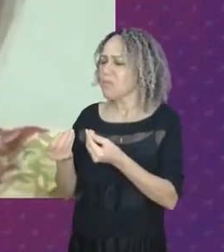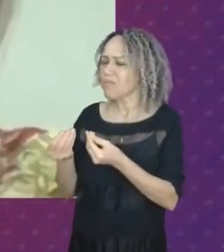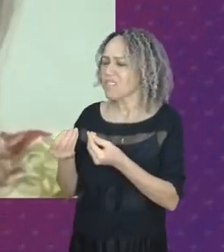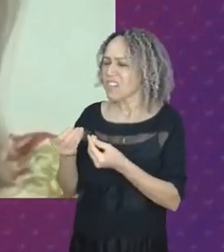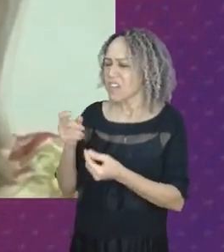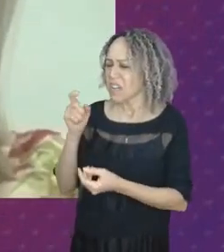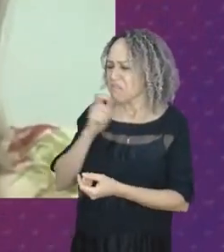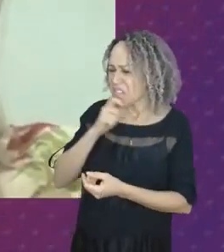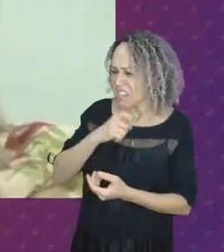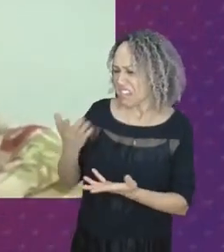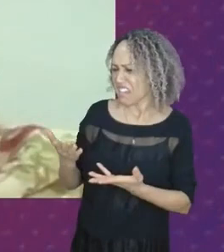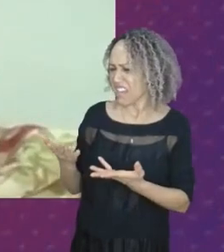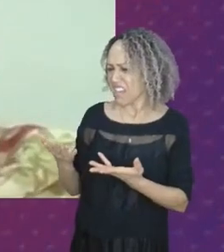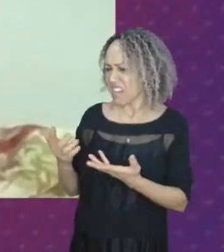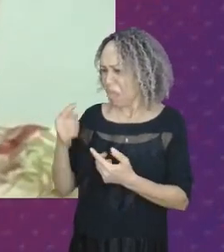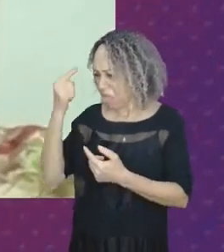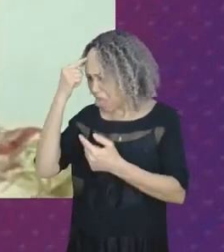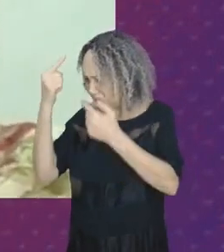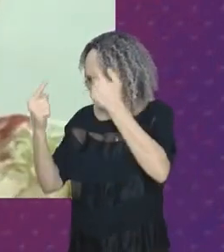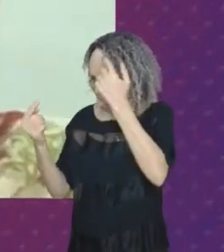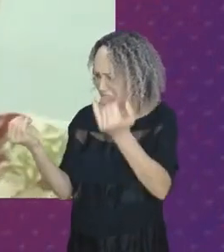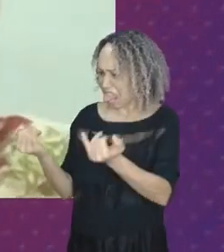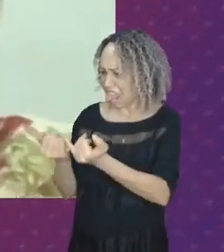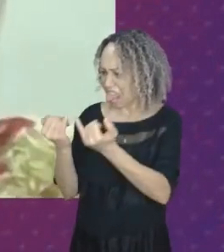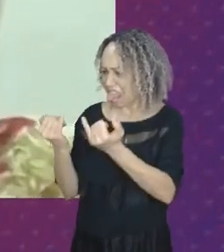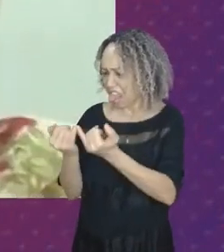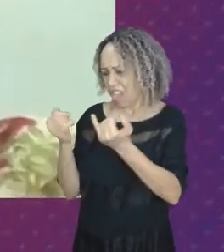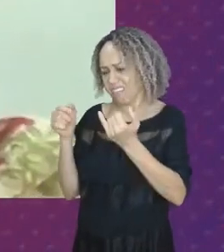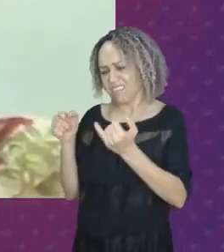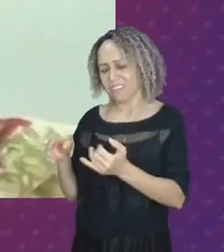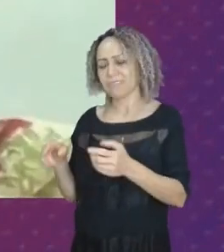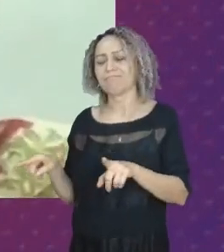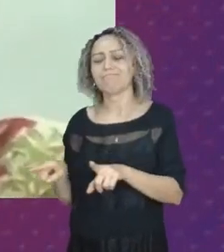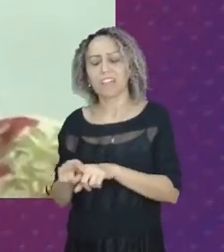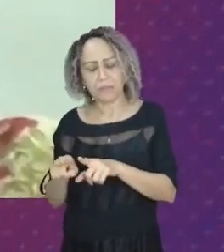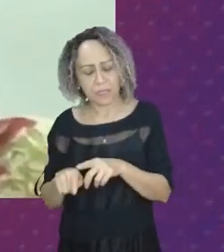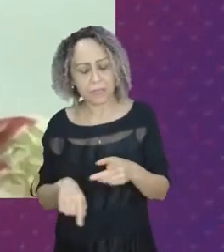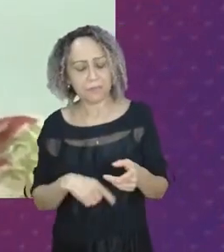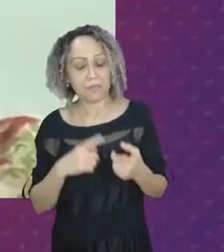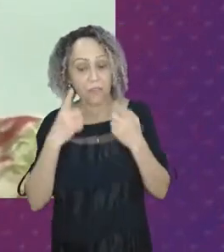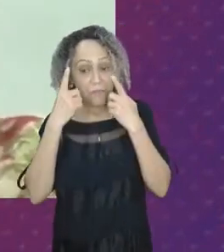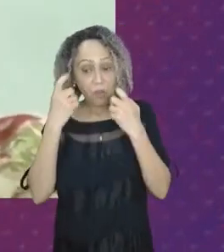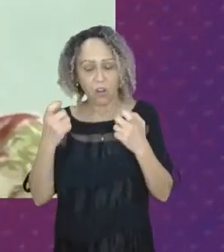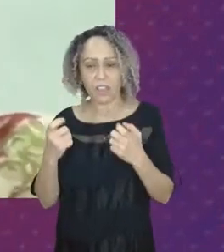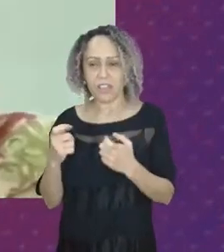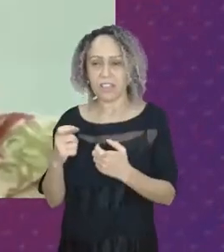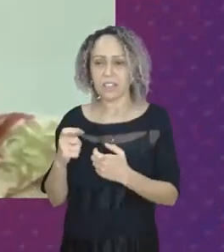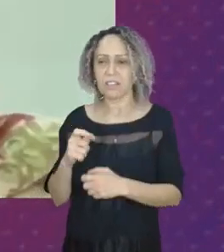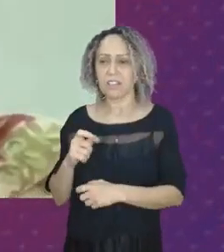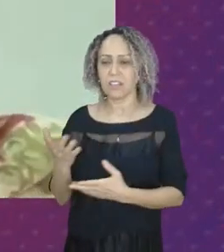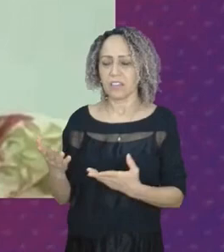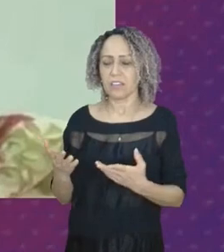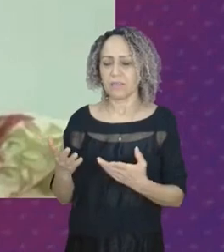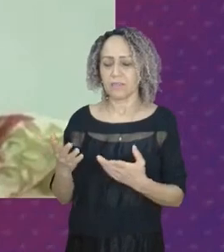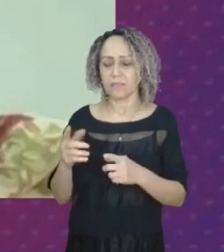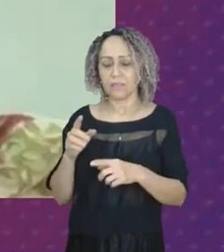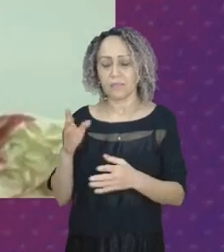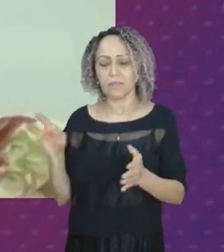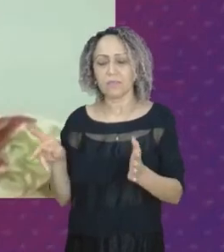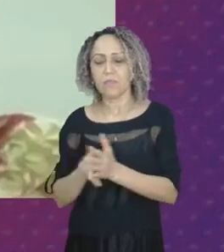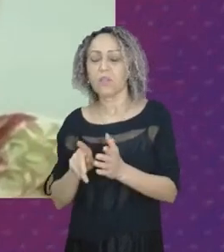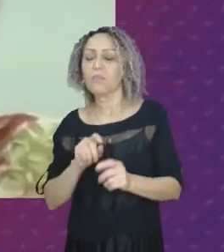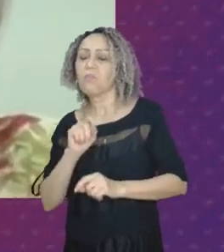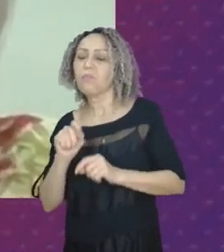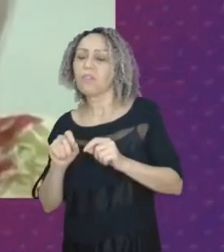injúria. Nós temos a violência patrimonial ou material, que são ações